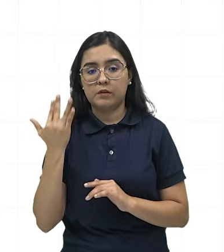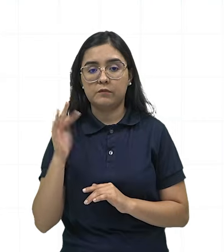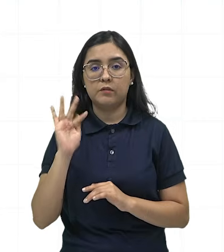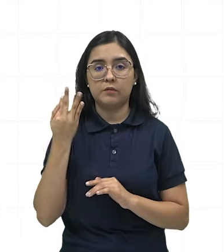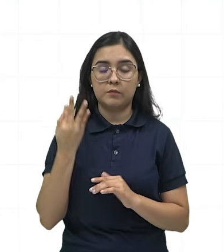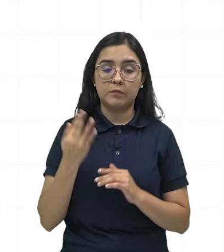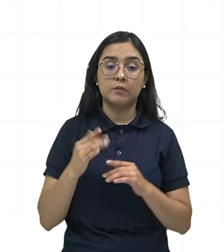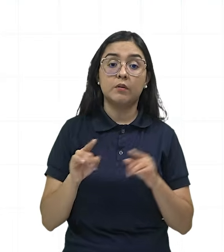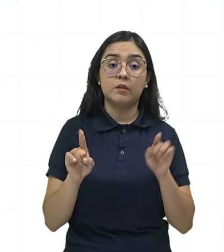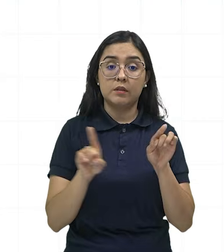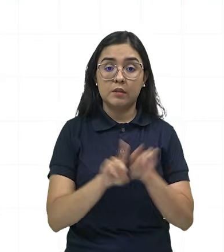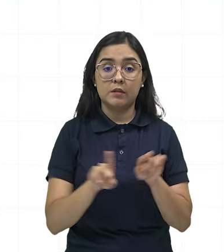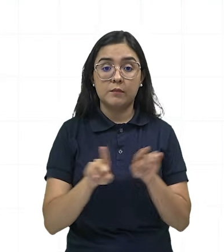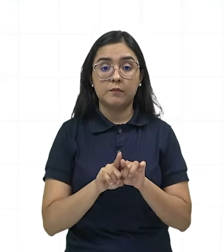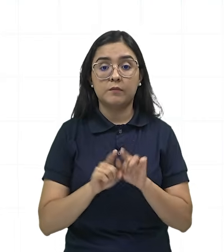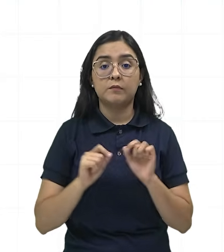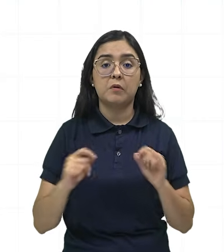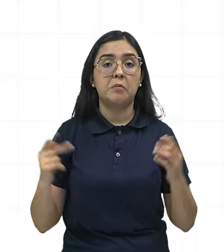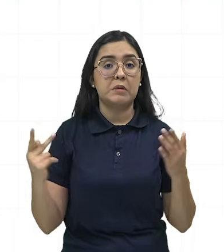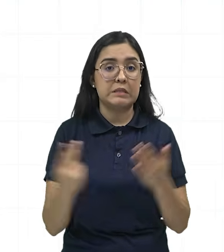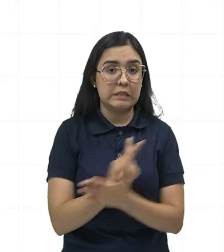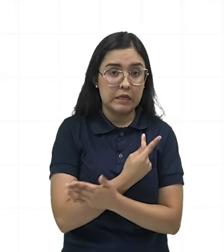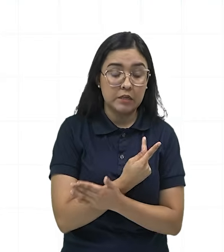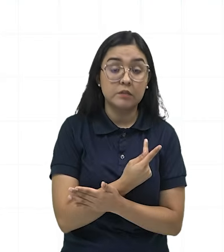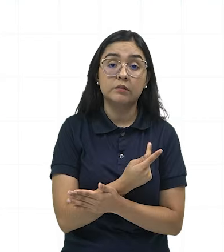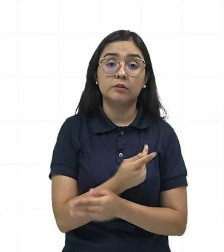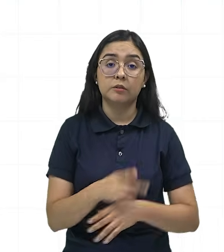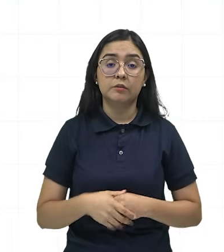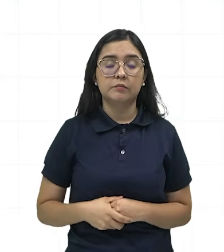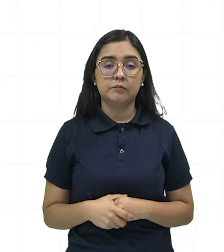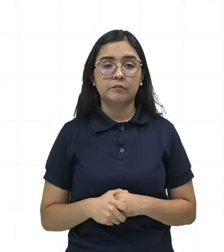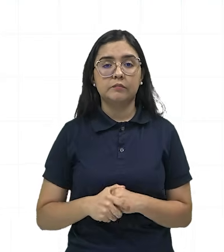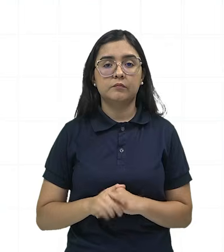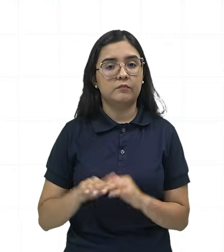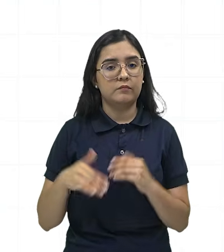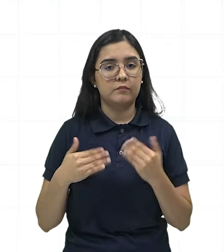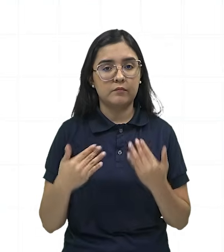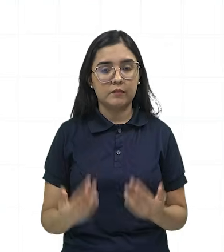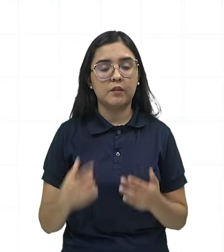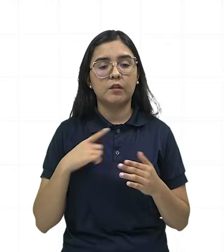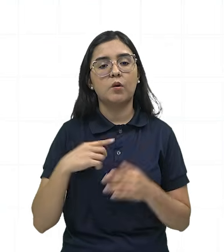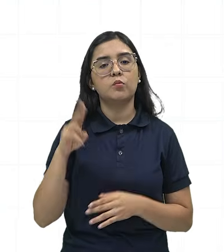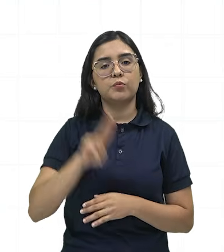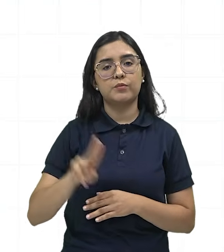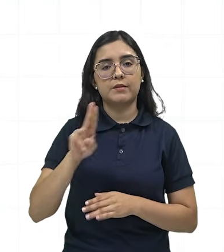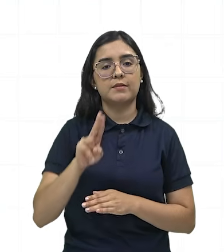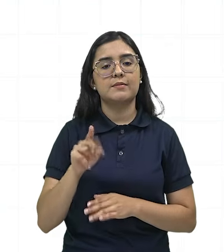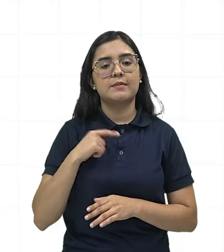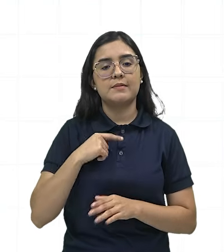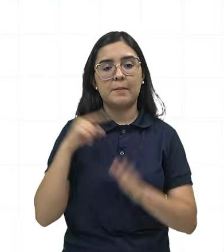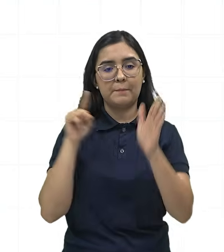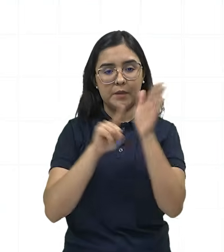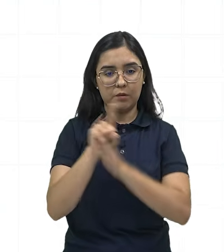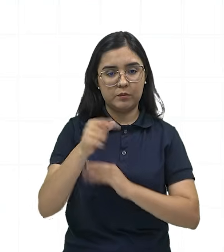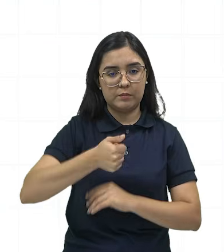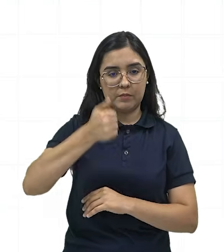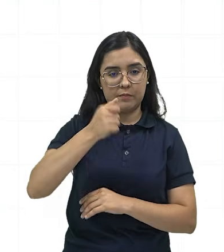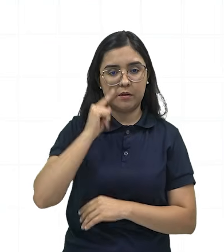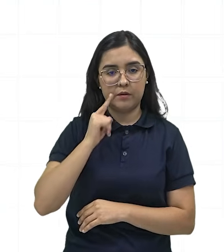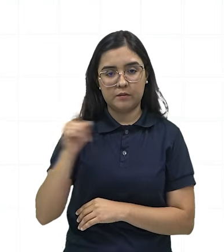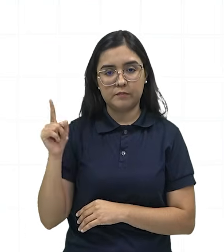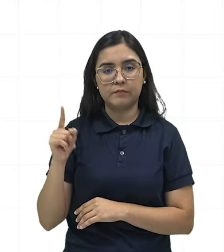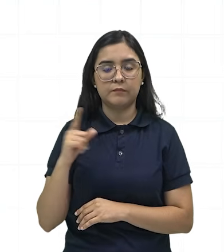catastrófico, ou então foi um acidente, né? Então, através dessa pergunta, nós vamos ter